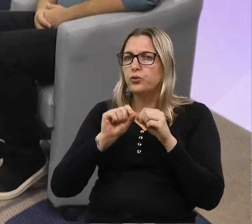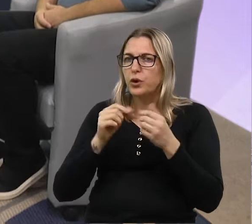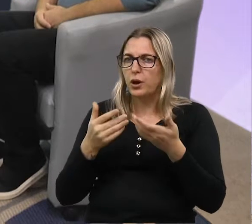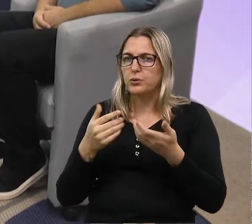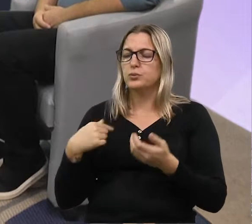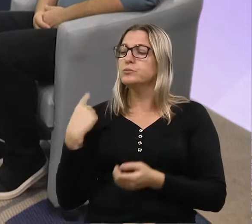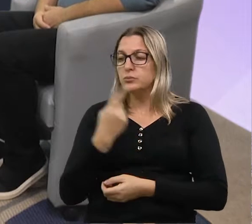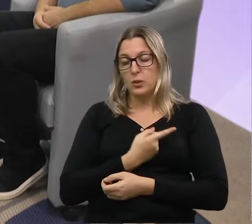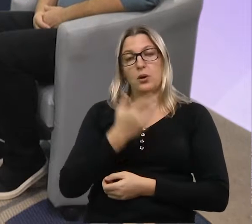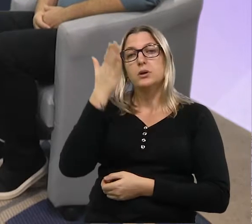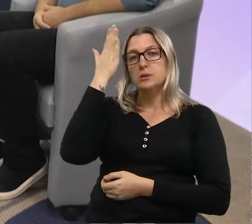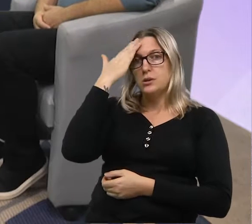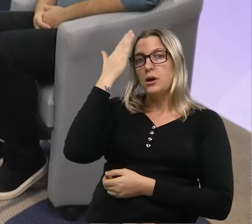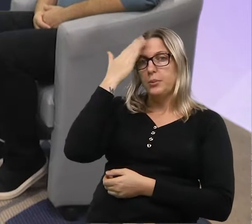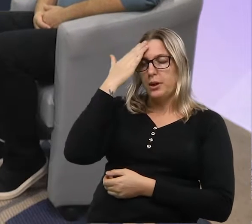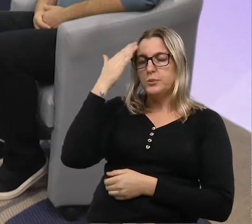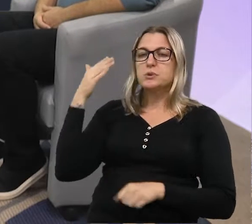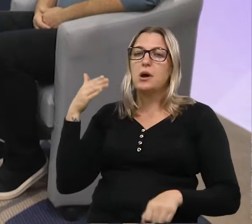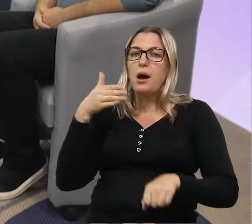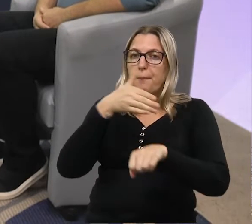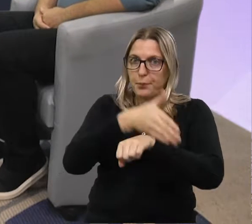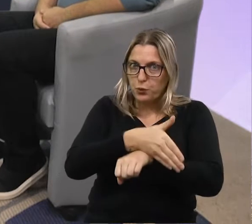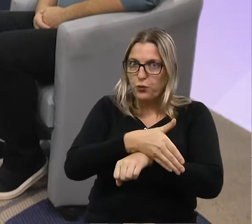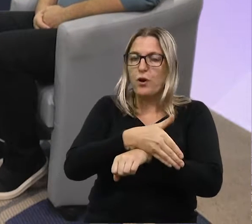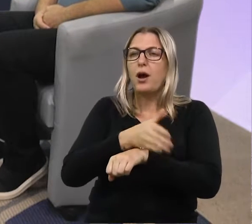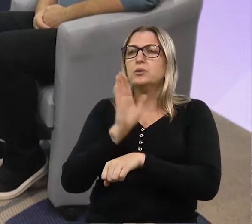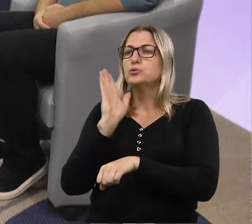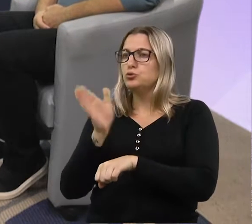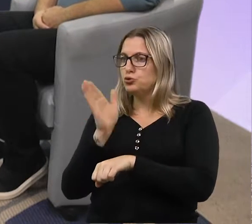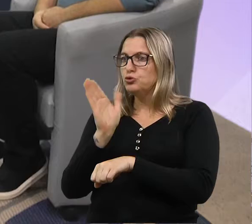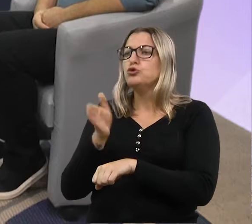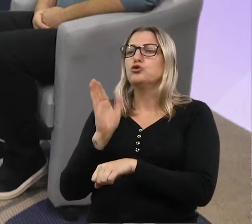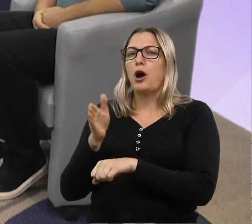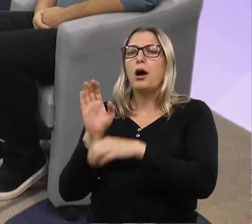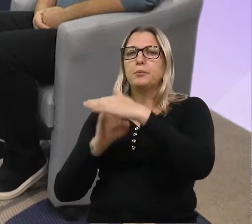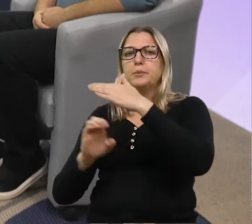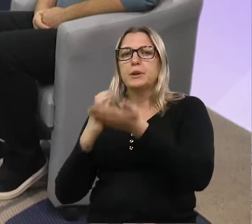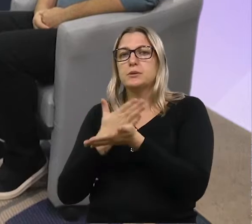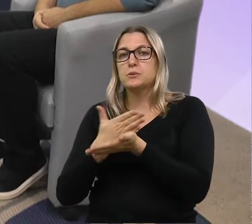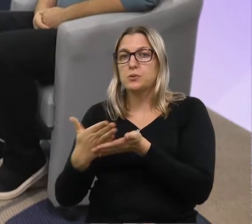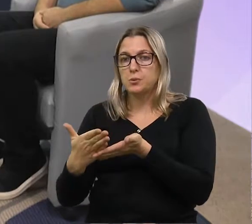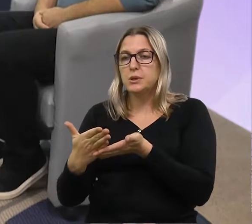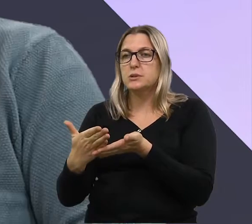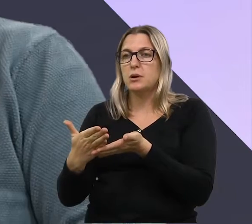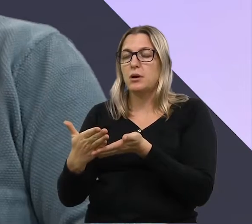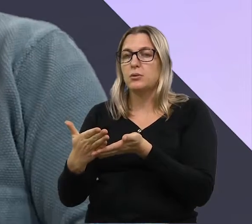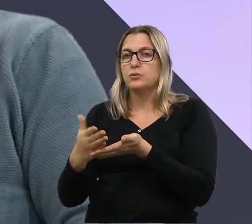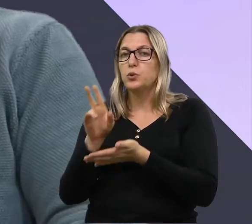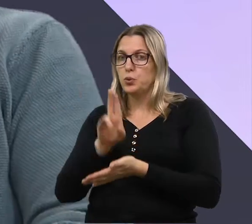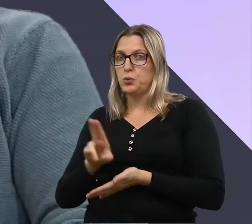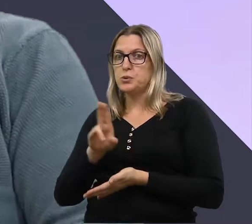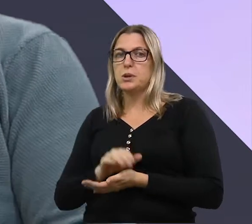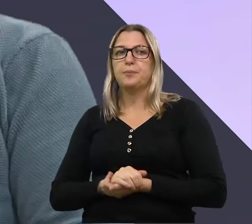tá sendo executado a gente já sabe que ele foi aprovado e a procura já iniciou imediatamente